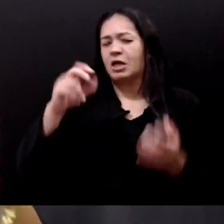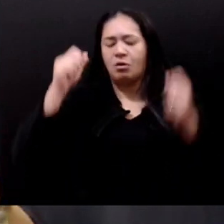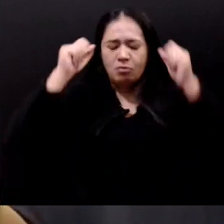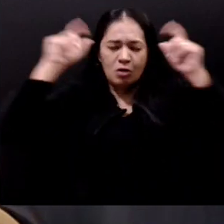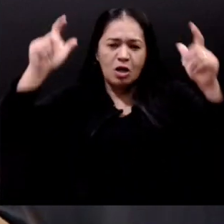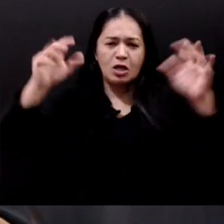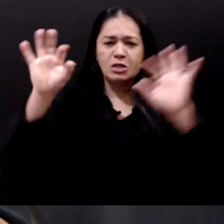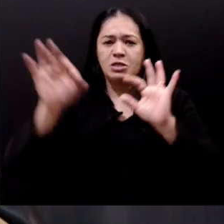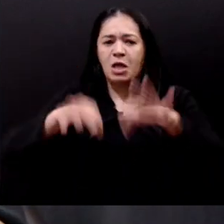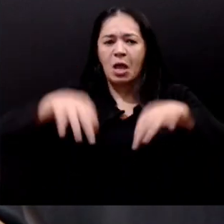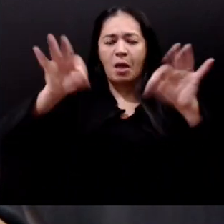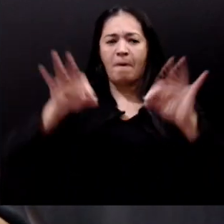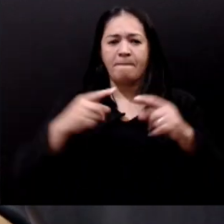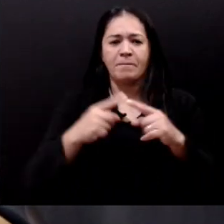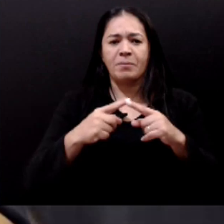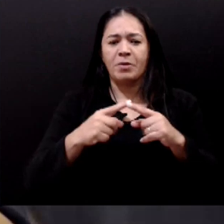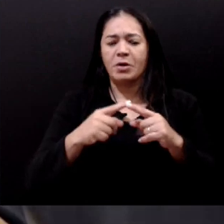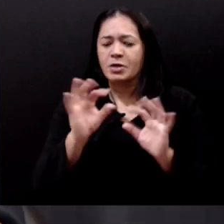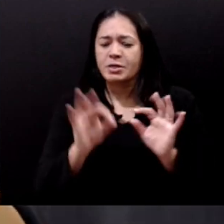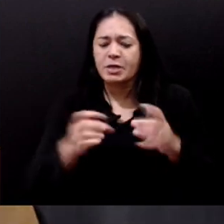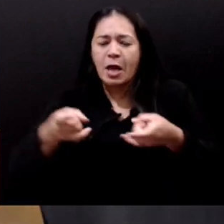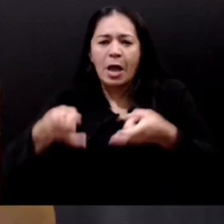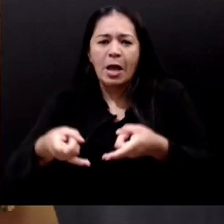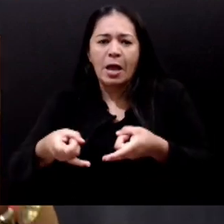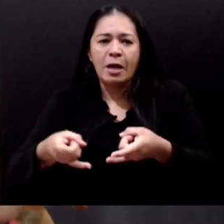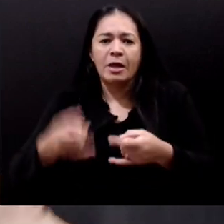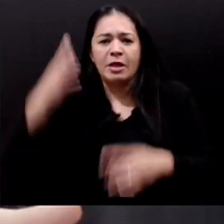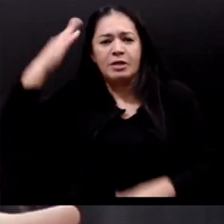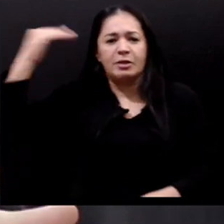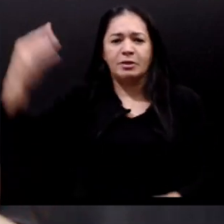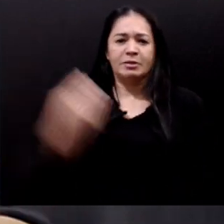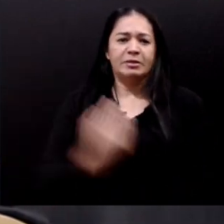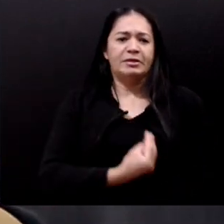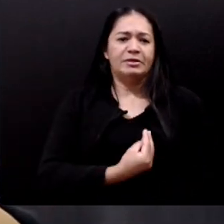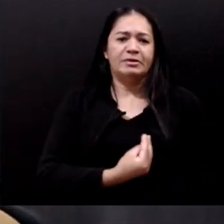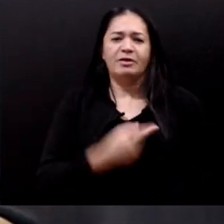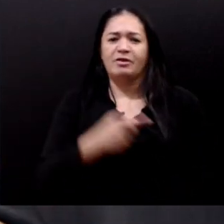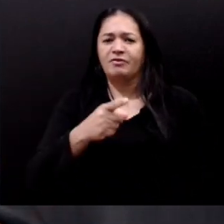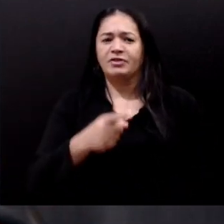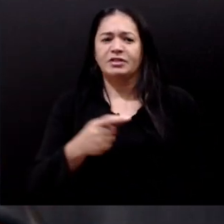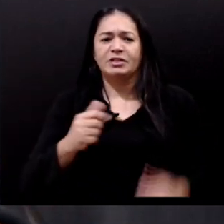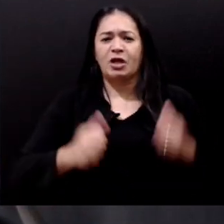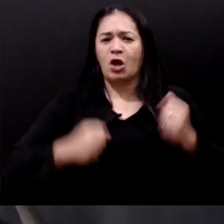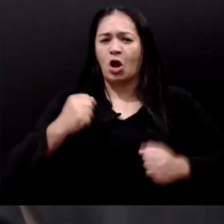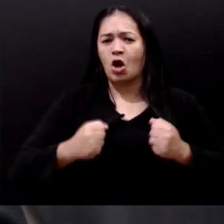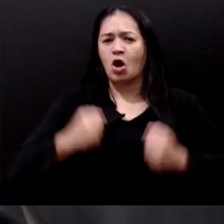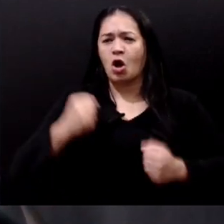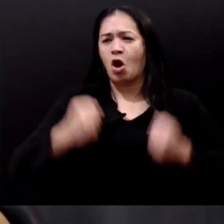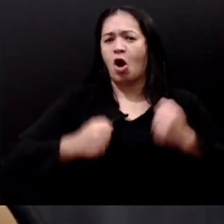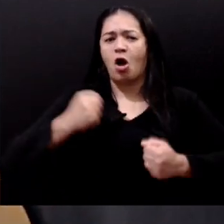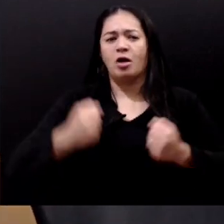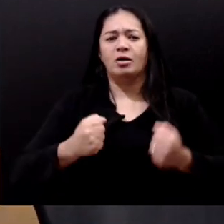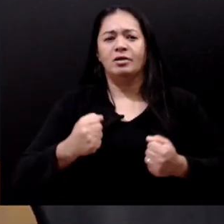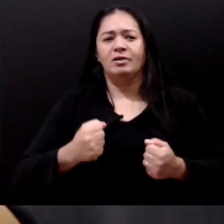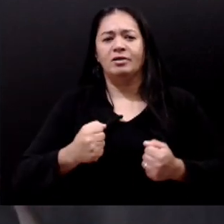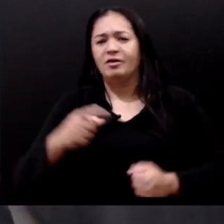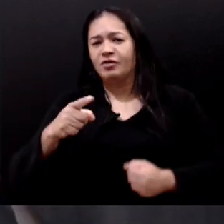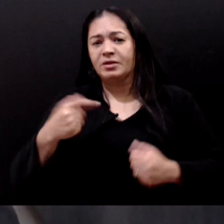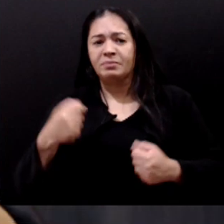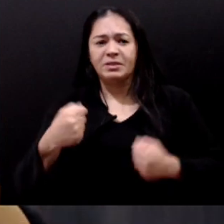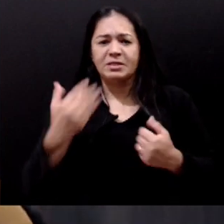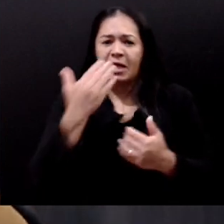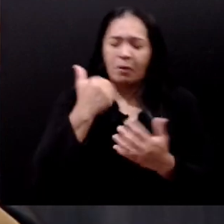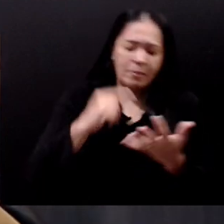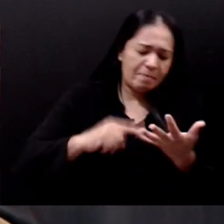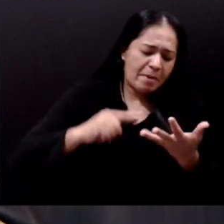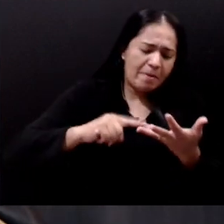não faz a cama não tem sucesso na vida, e aí você vai correr não Muito sei bom. quantos quilômetros e você vai se alimentar disso, seu café da manhã